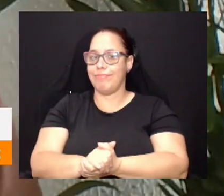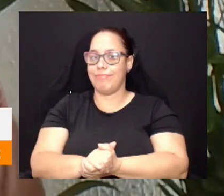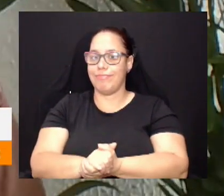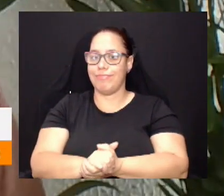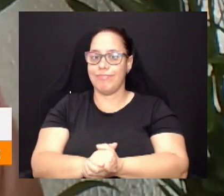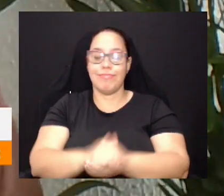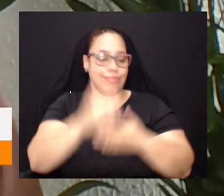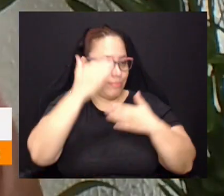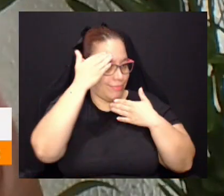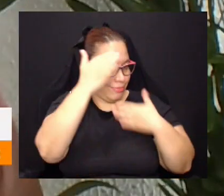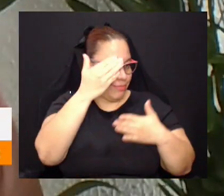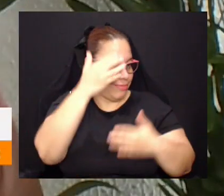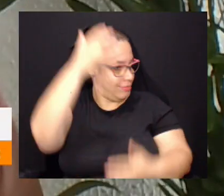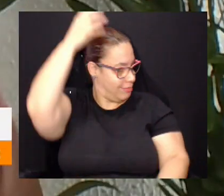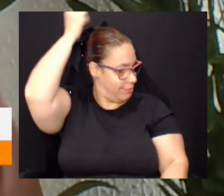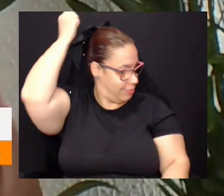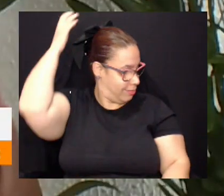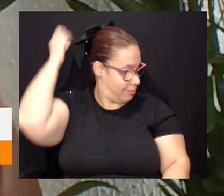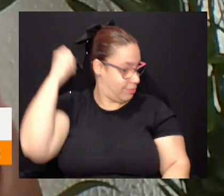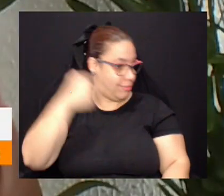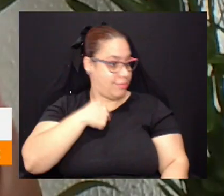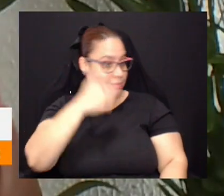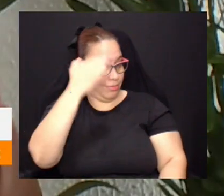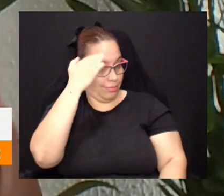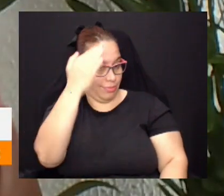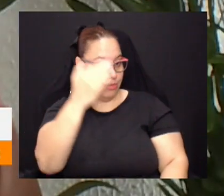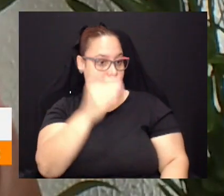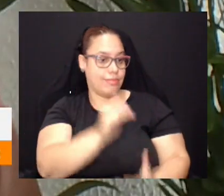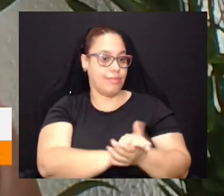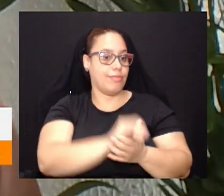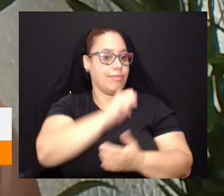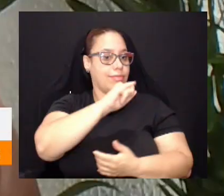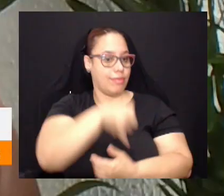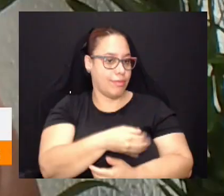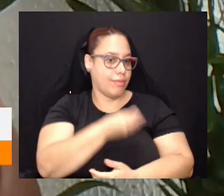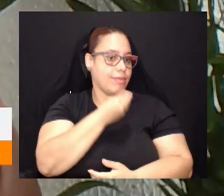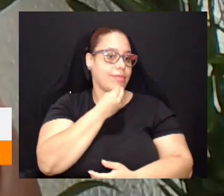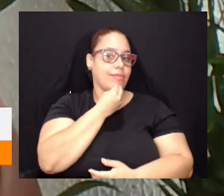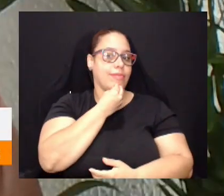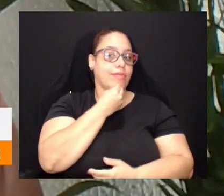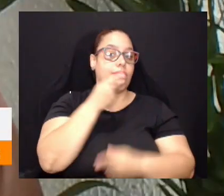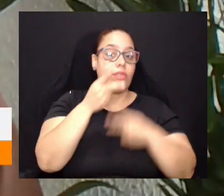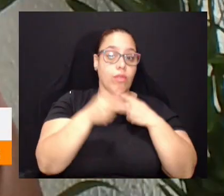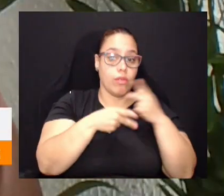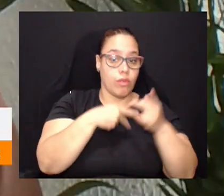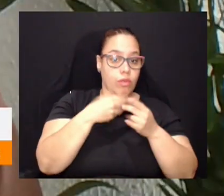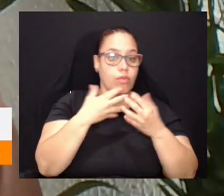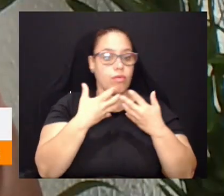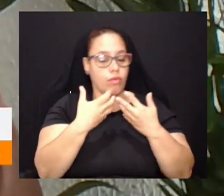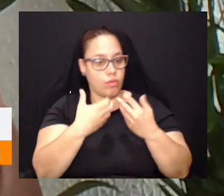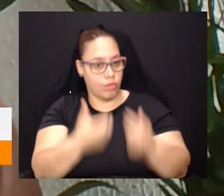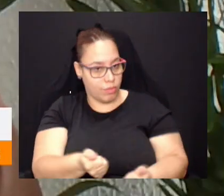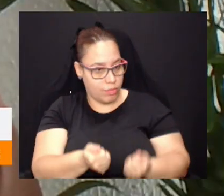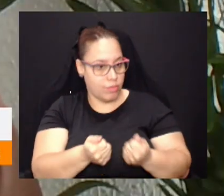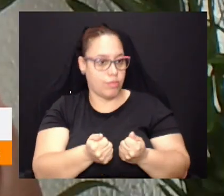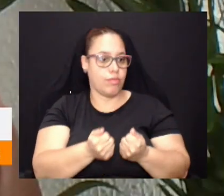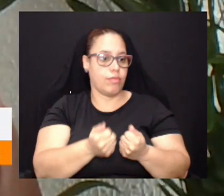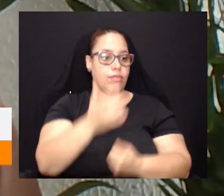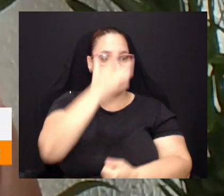Obrigado, Núbia, eu que agradeço, viu, pela oportunidade de falar sobre acolhimento, sobre saúde